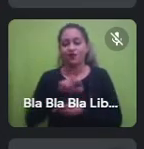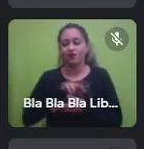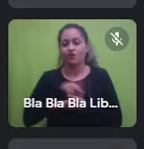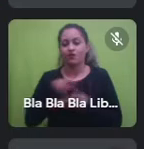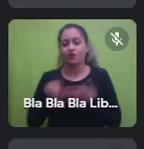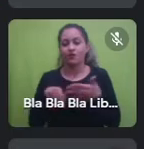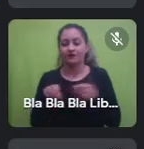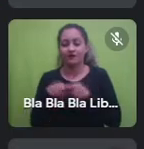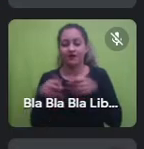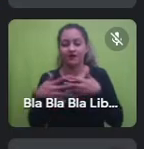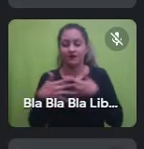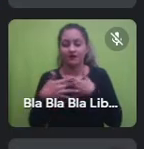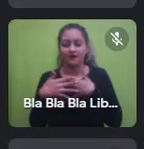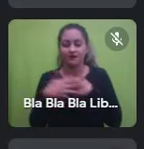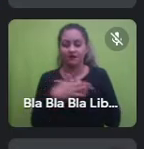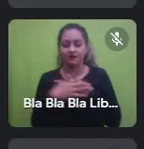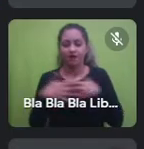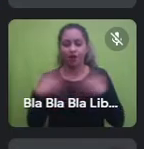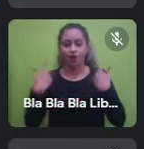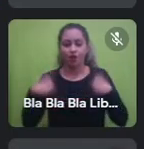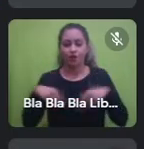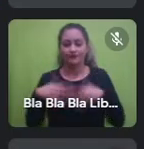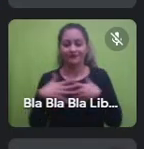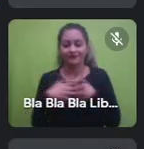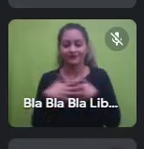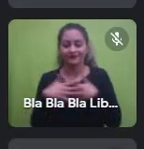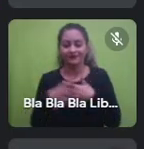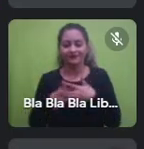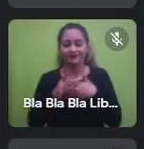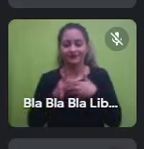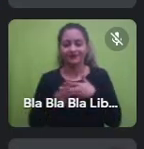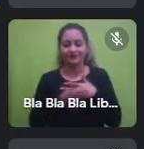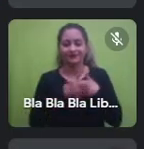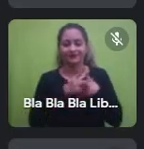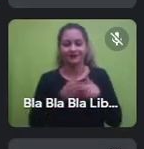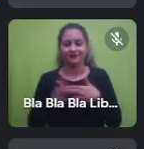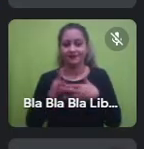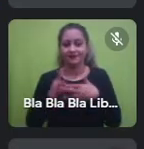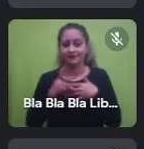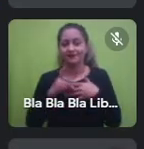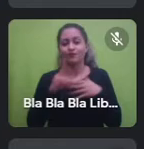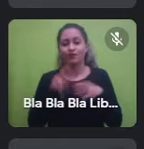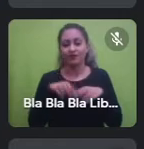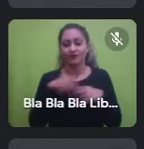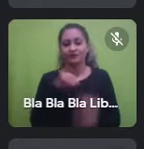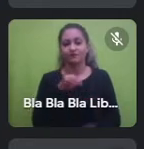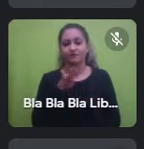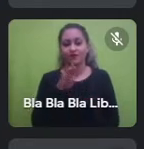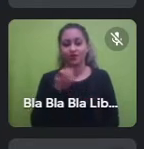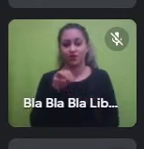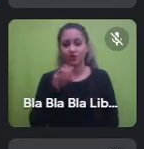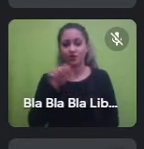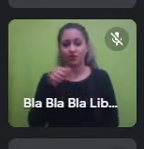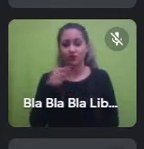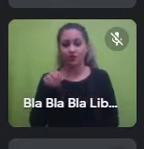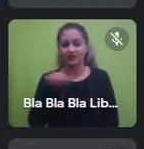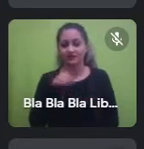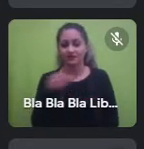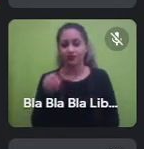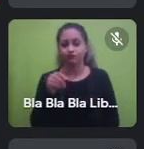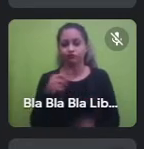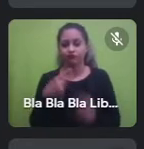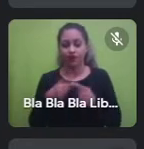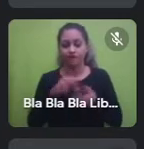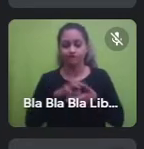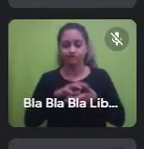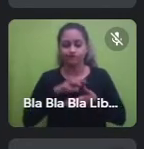tecidos. Para isso, o conceito, né, mais aceitável é o de bioacumulação, quando passa pelo trato digestivo. E o